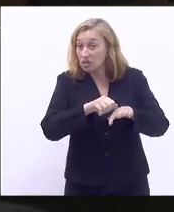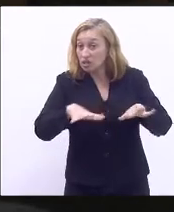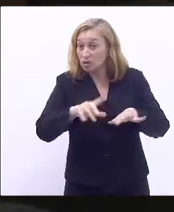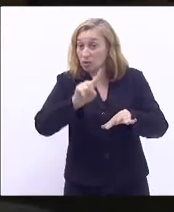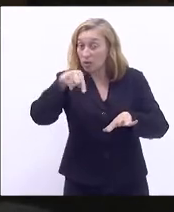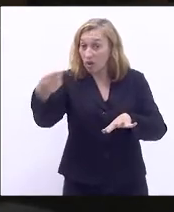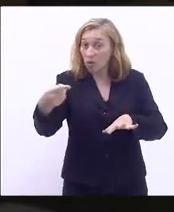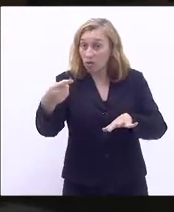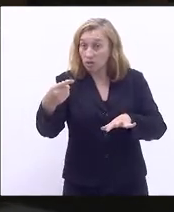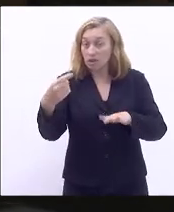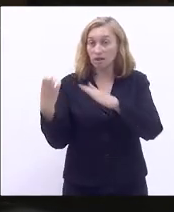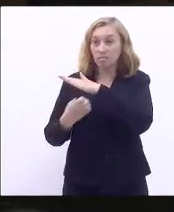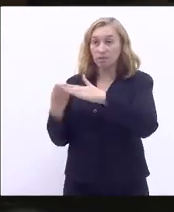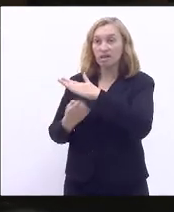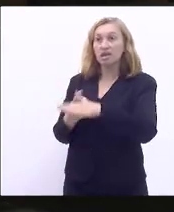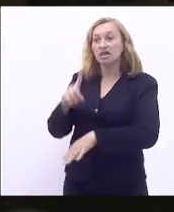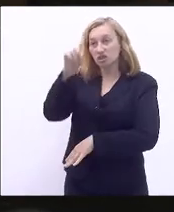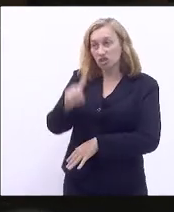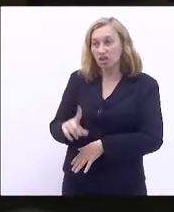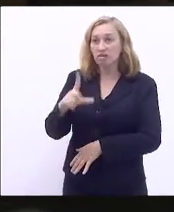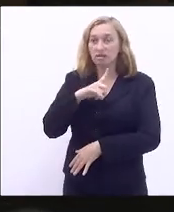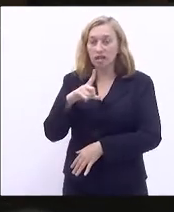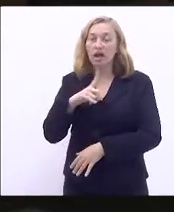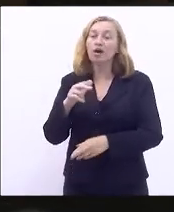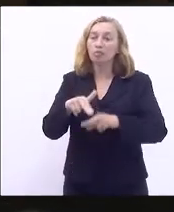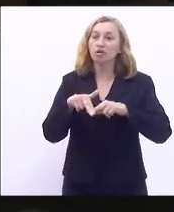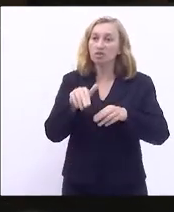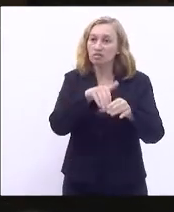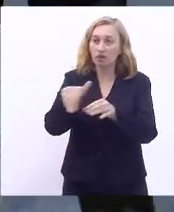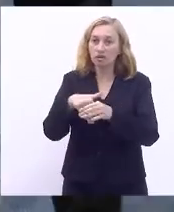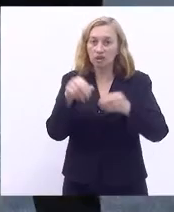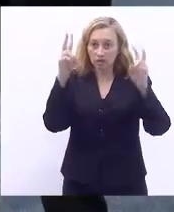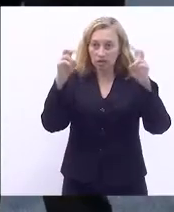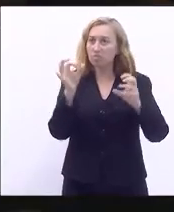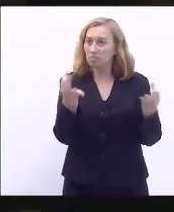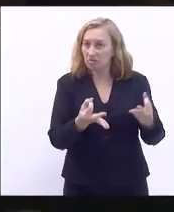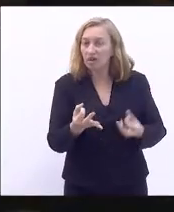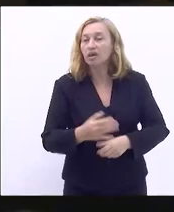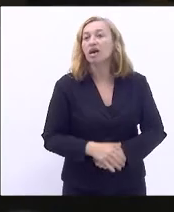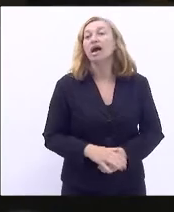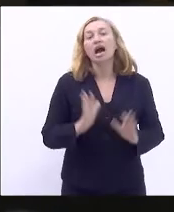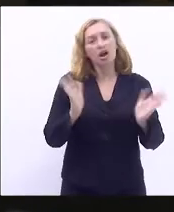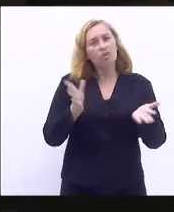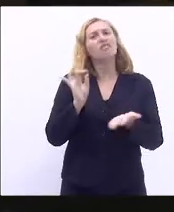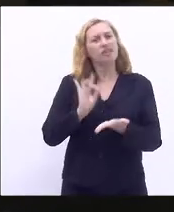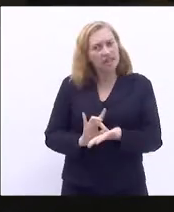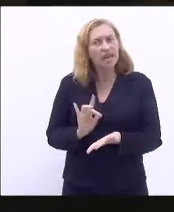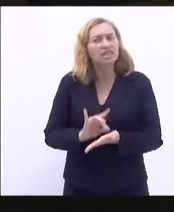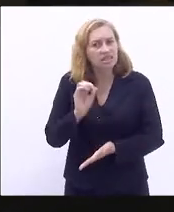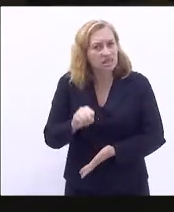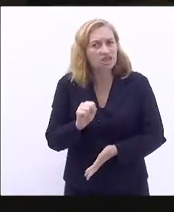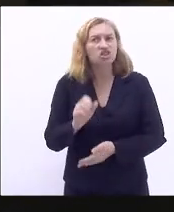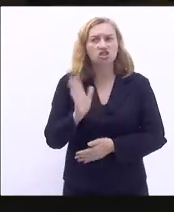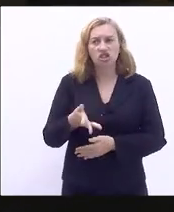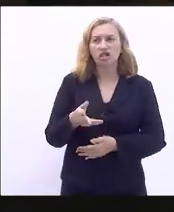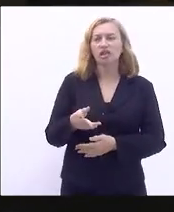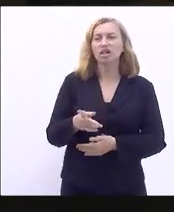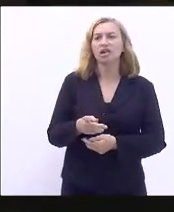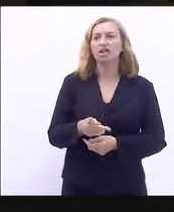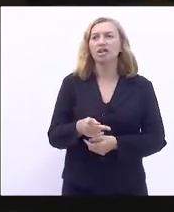terá o direito. Perfeito. Então é por isso que nós estamos votando essa matéria. Perfeito. Agora, é verdade, sim, como já dei razão à